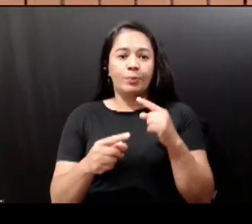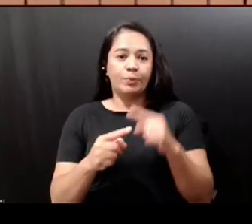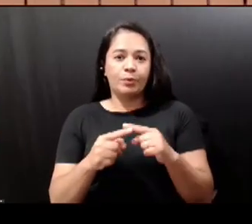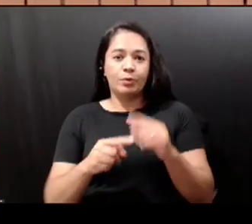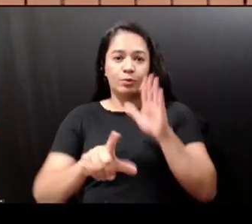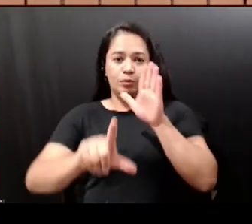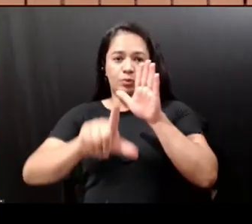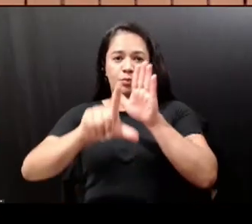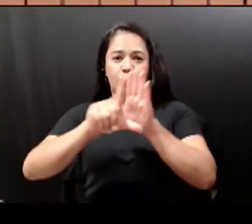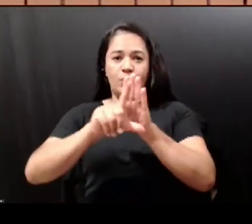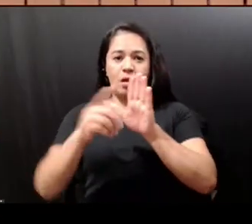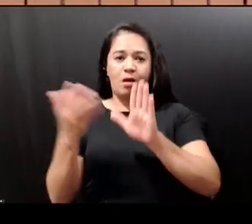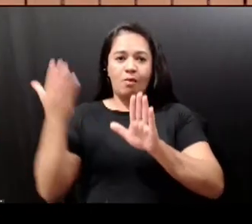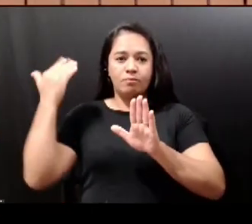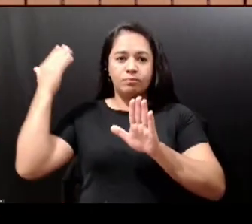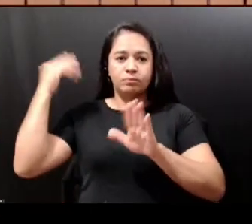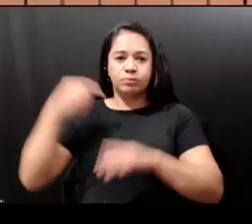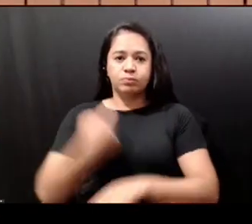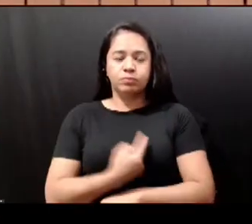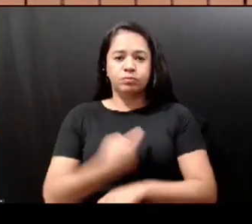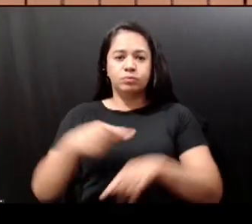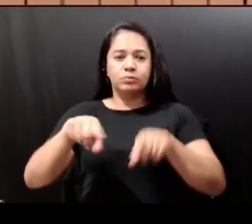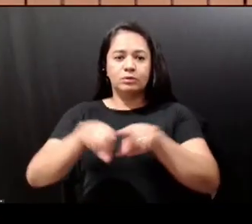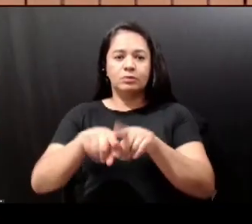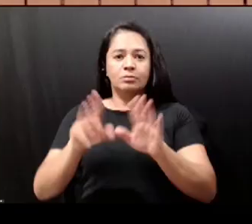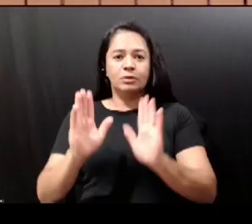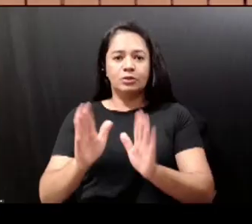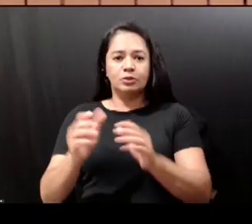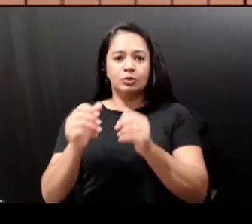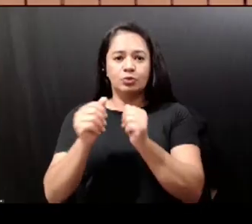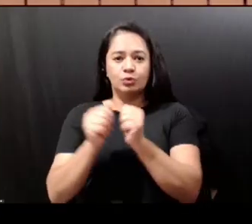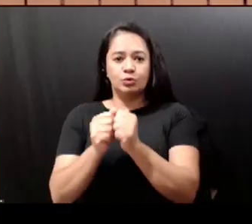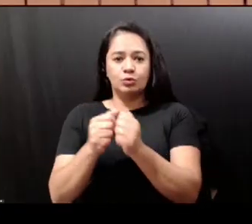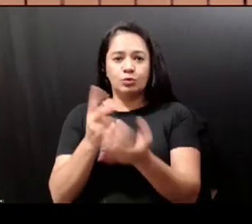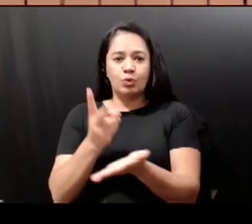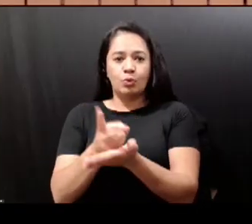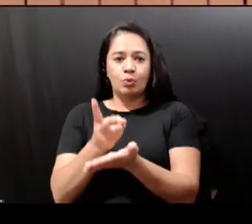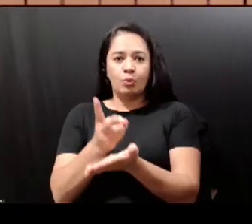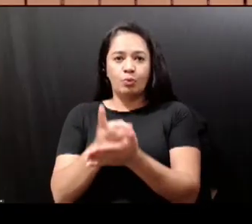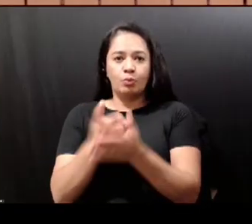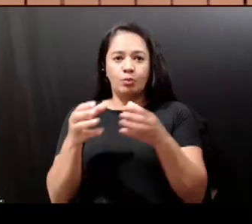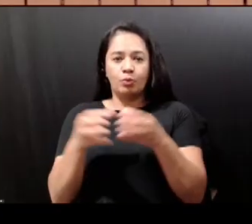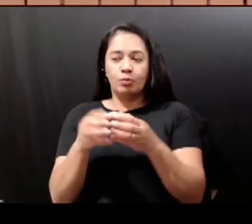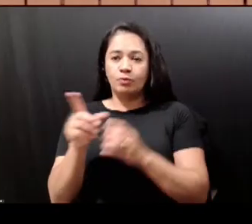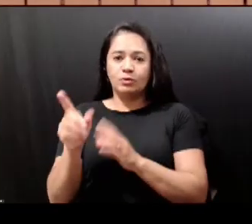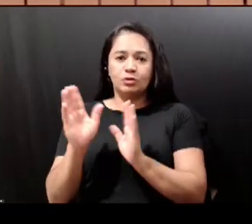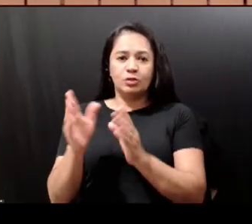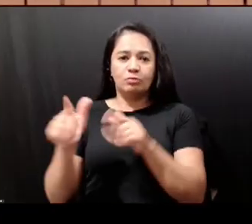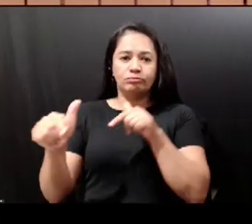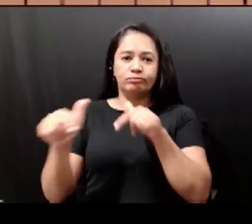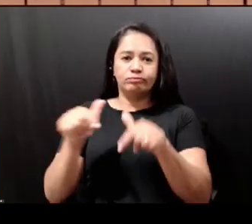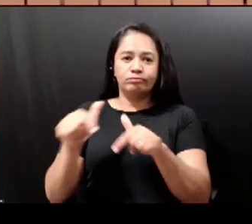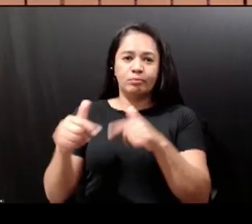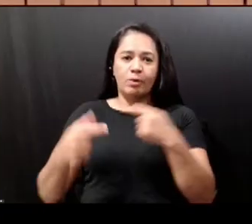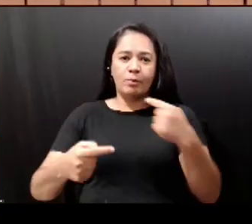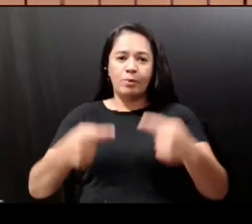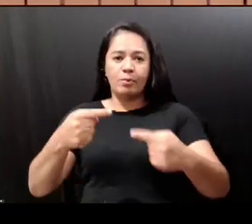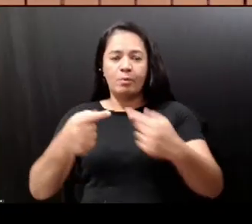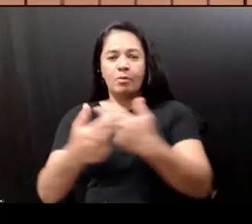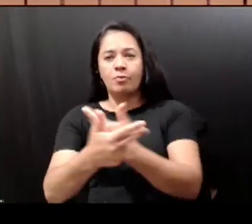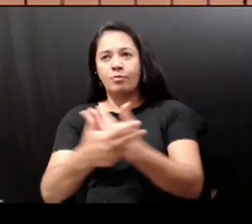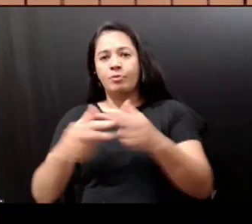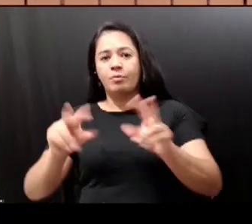passada, nós também estivemos juntos na mesma comissão, e o senhor trouxe um trabalho, um debate sobre vários temas dessa